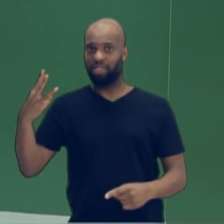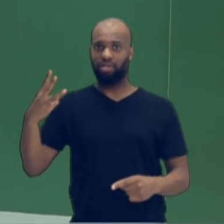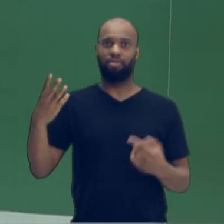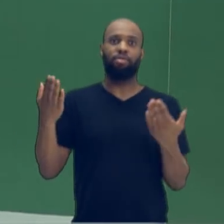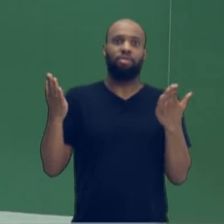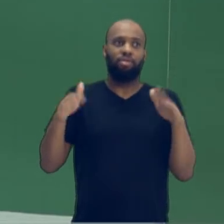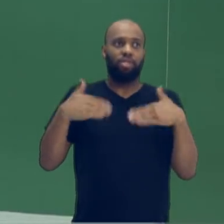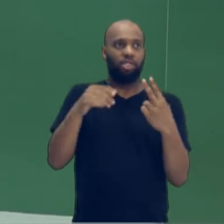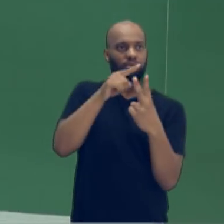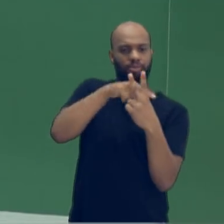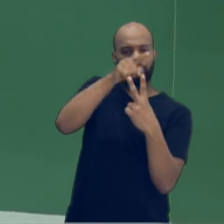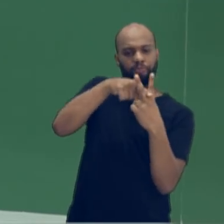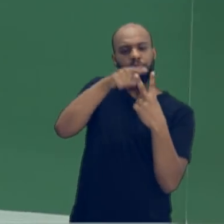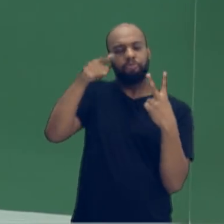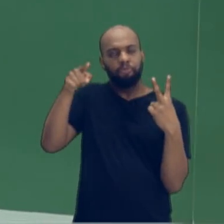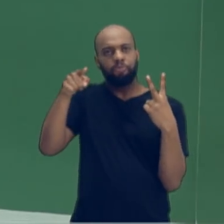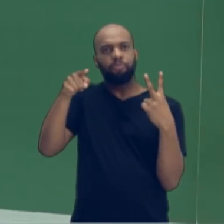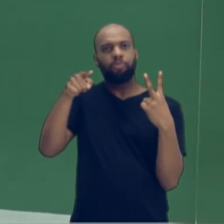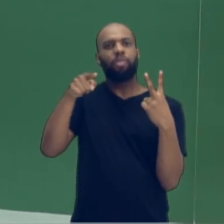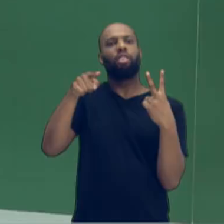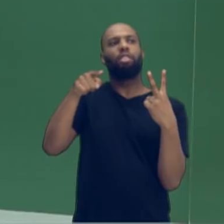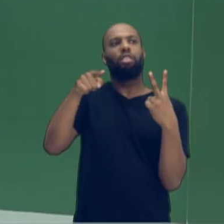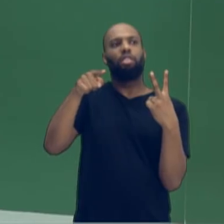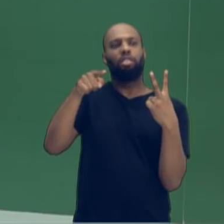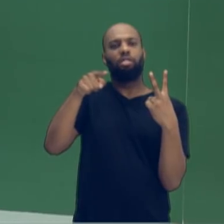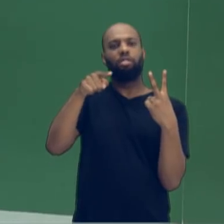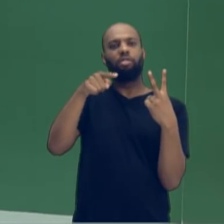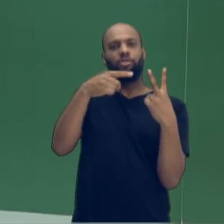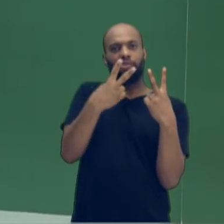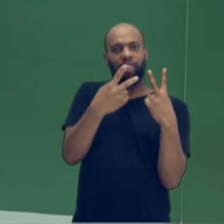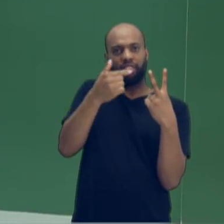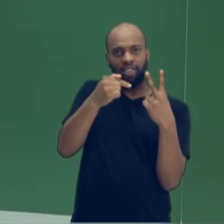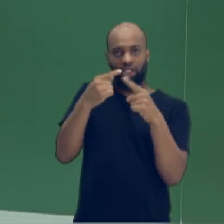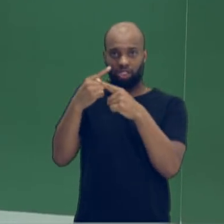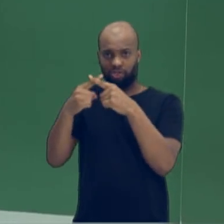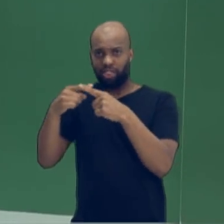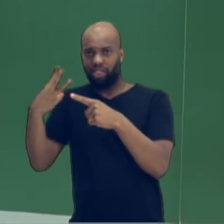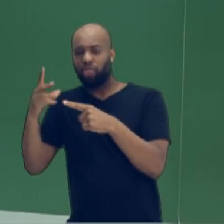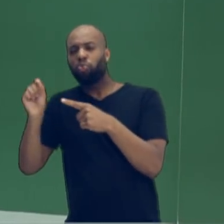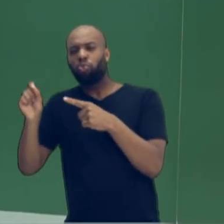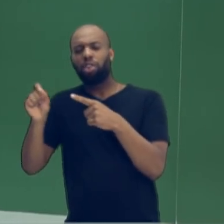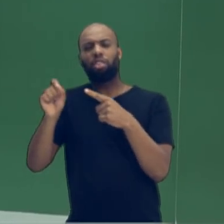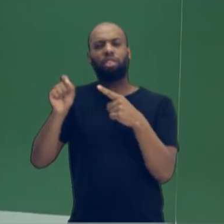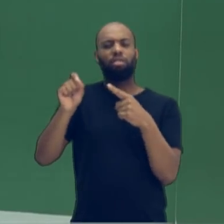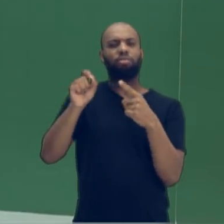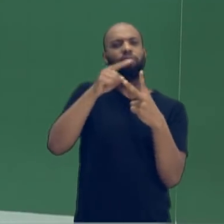vai resultar em raiz cúbica de 27 vezes 3,